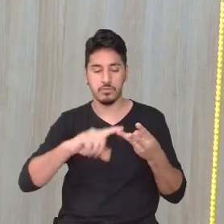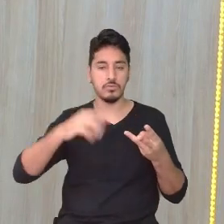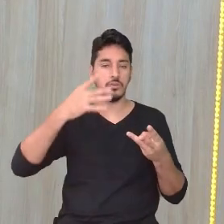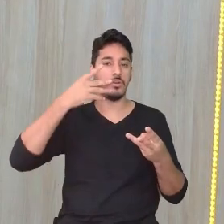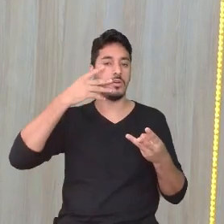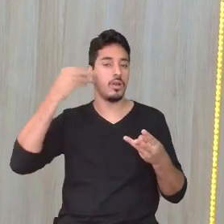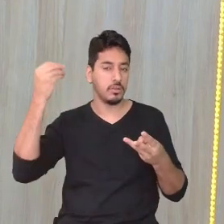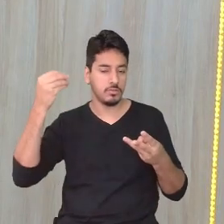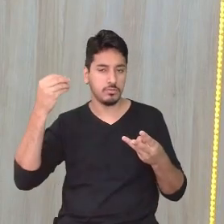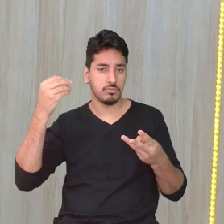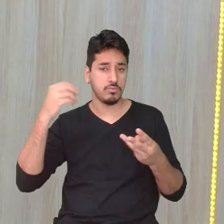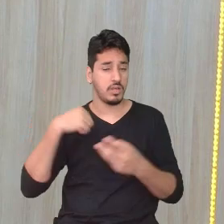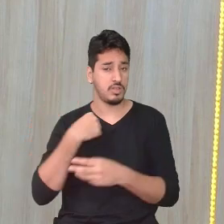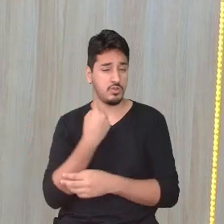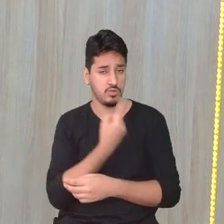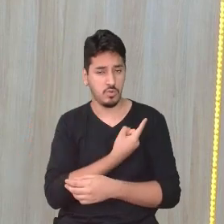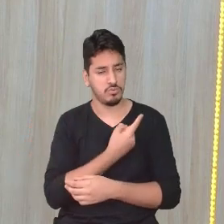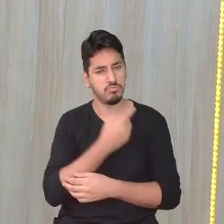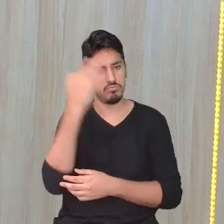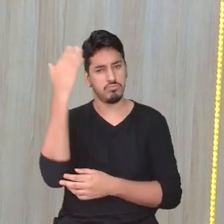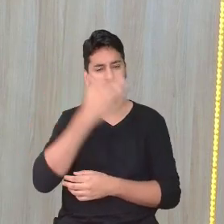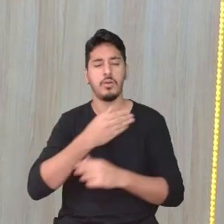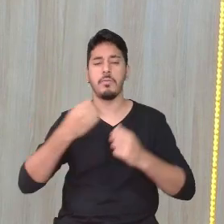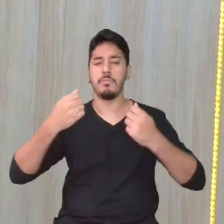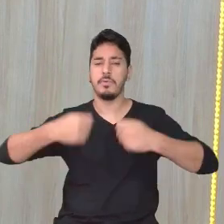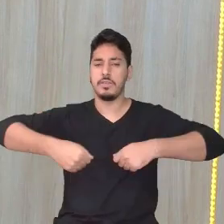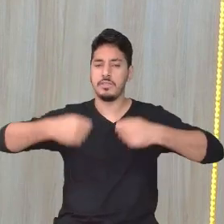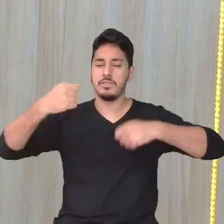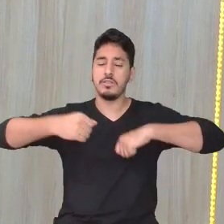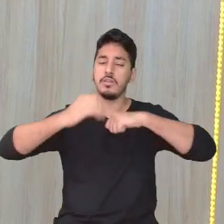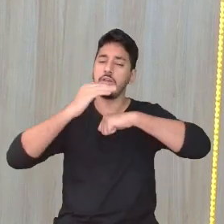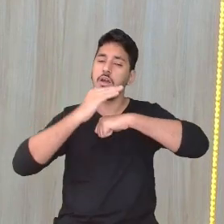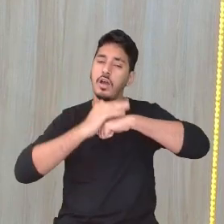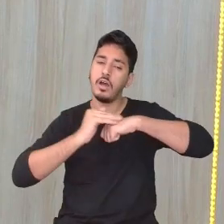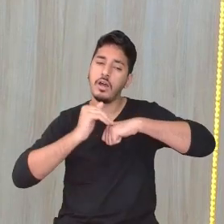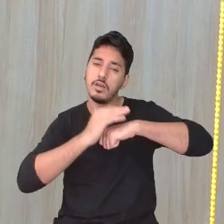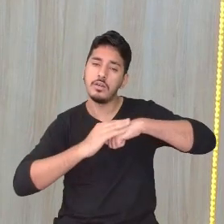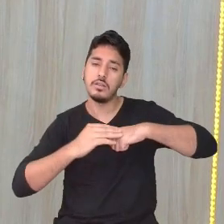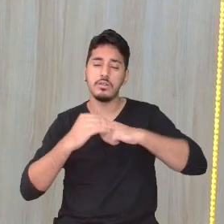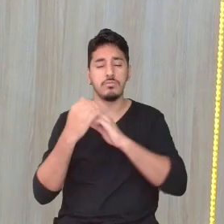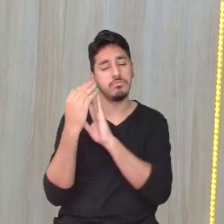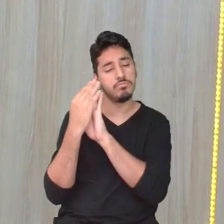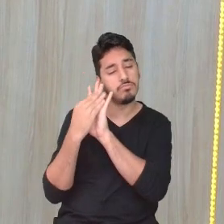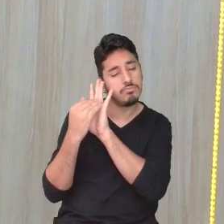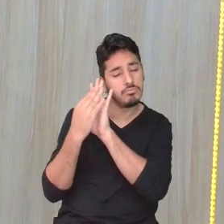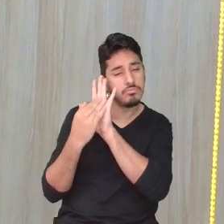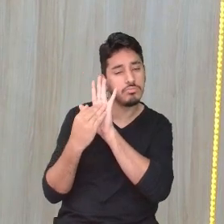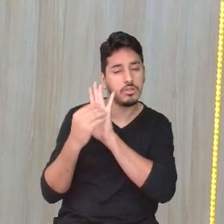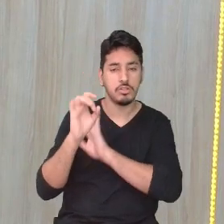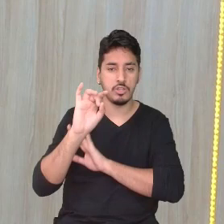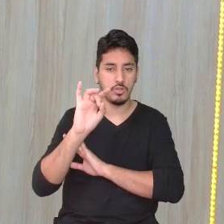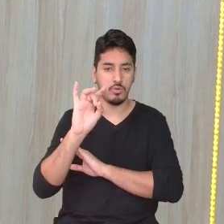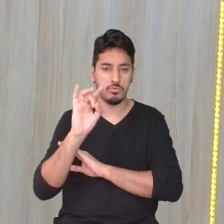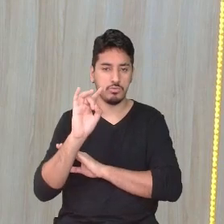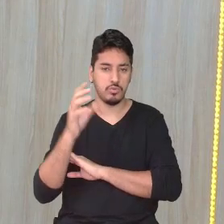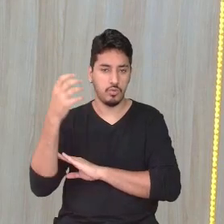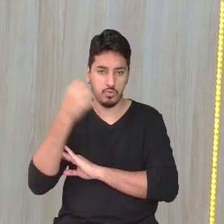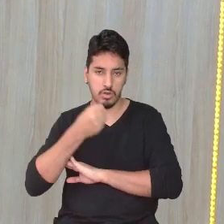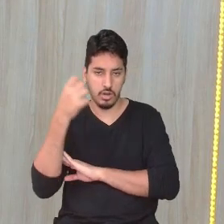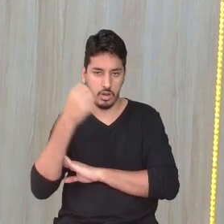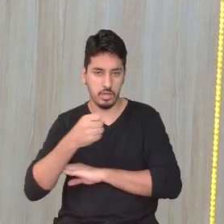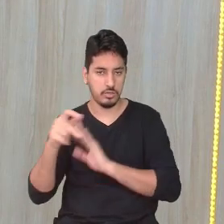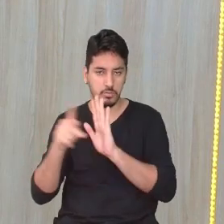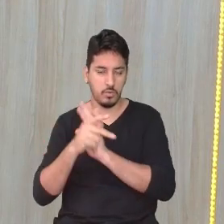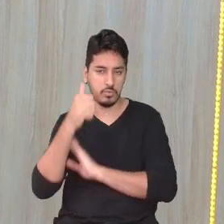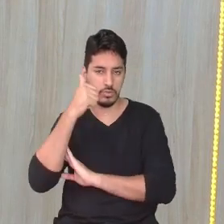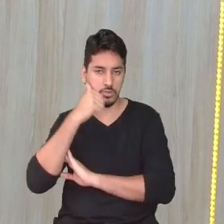Então, a nossa espécie, comprovadamente, ela precisa de afeto. Ela precisa não apenas do leite materno para sobreviver,